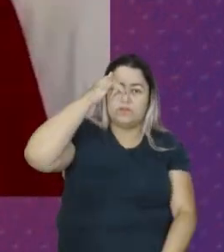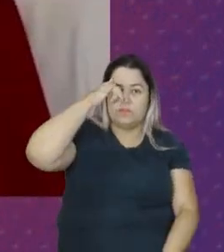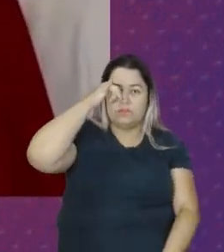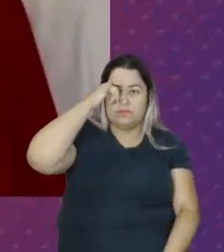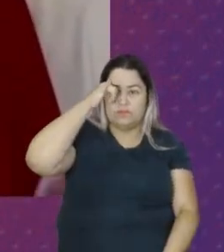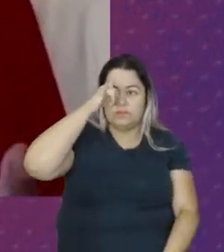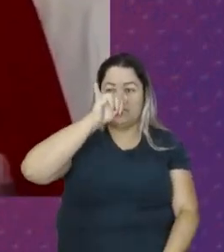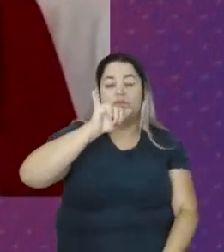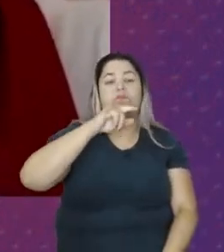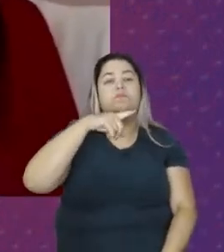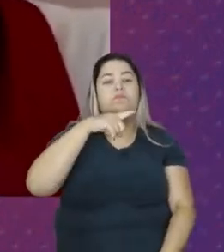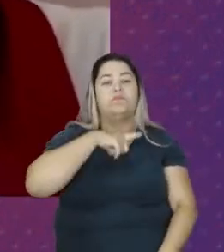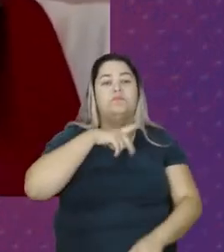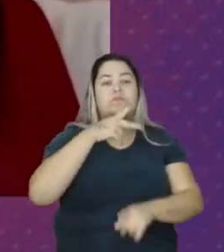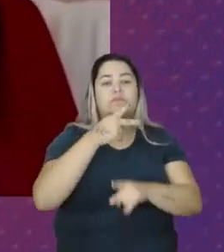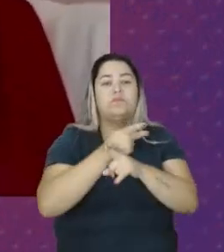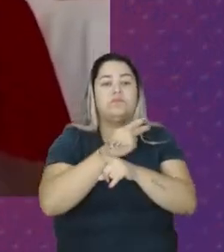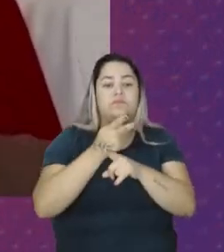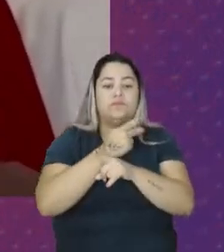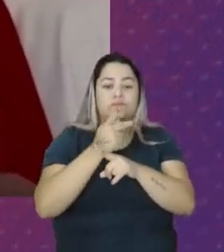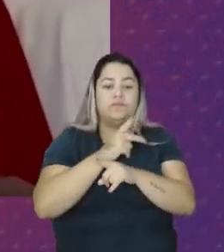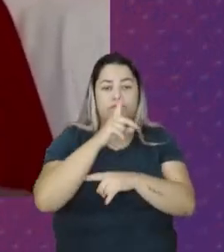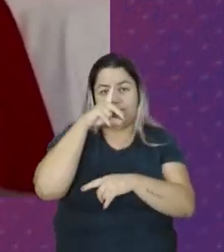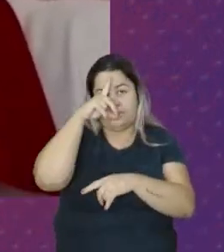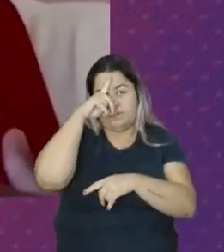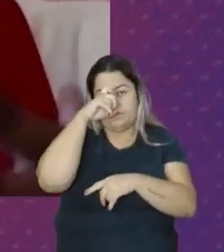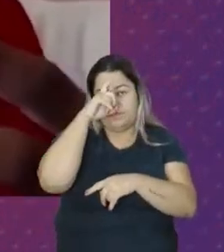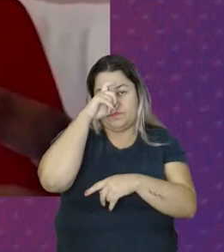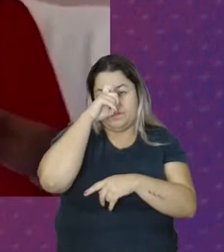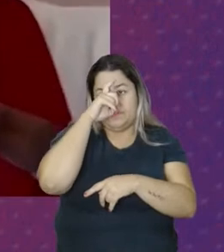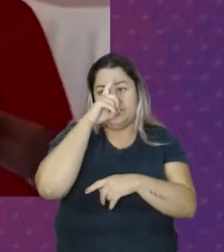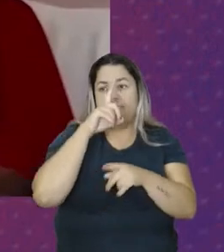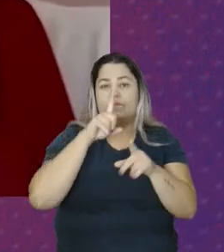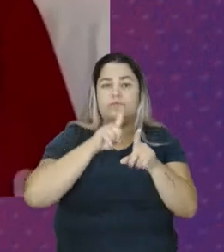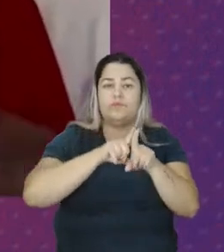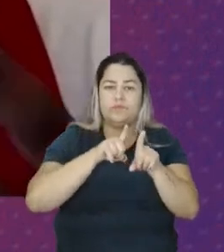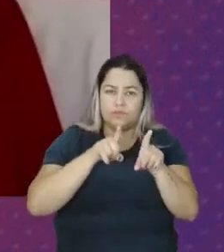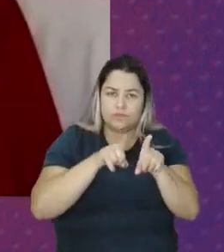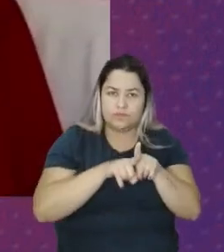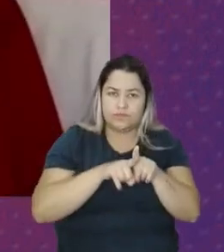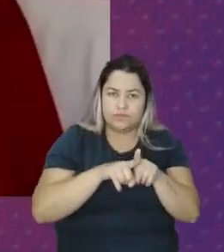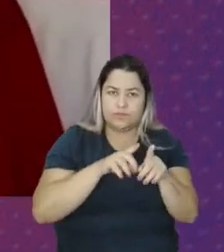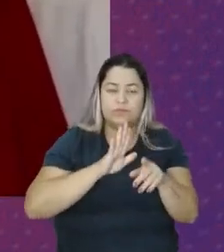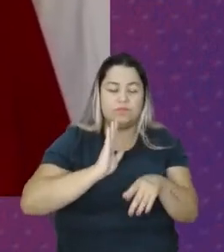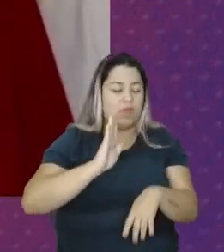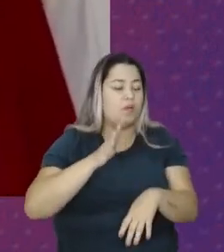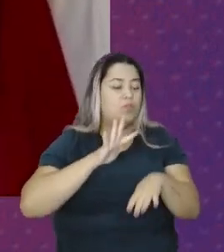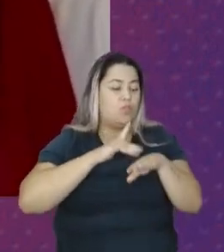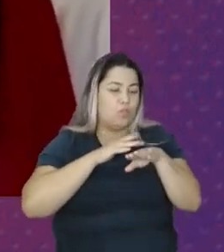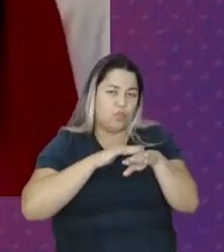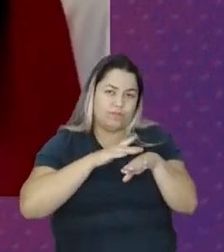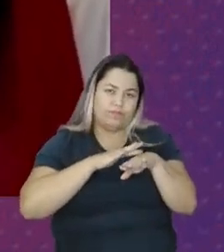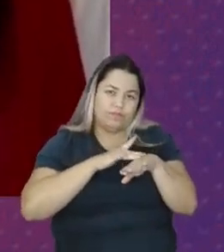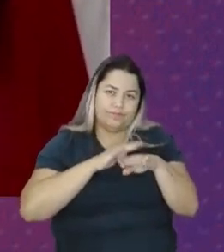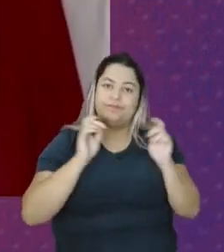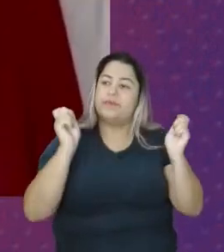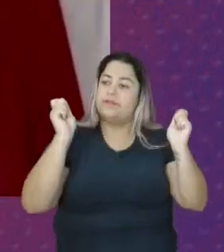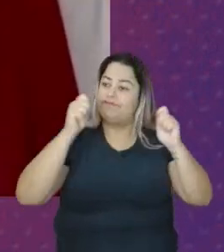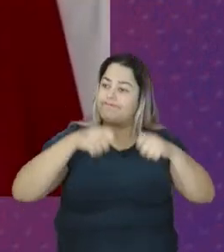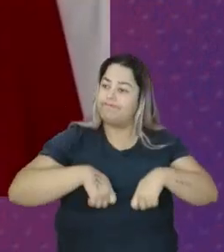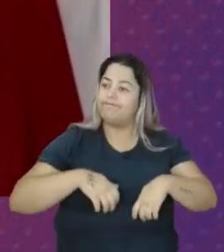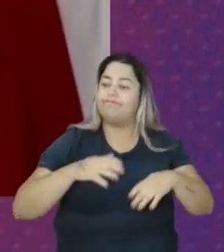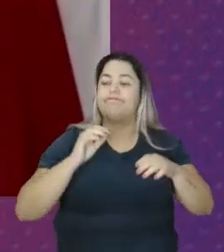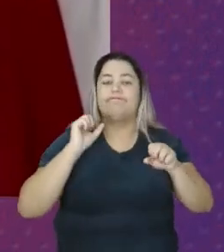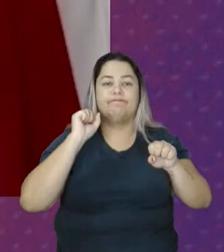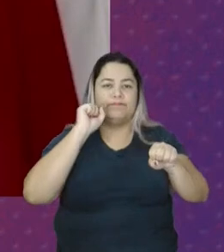evitar ter que procurar um hospital quando estão absolutamente já muito doentes. Nós precisamos